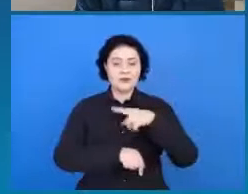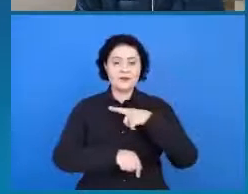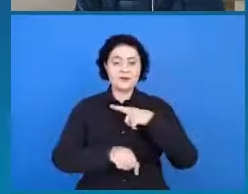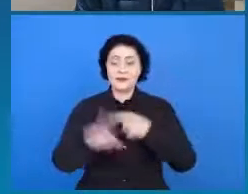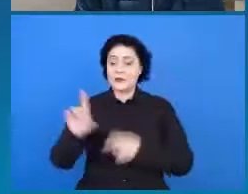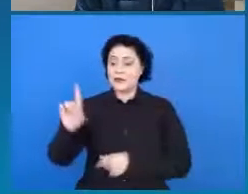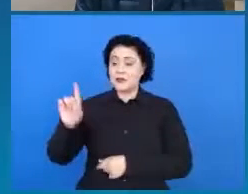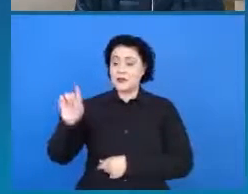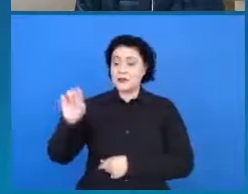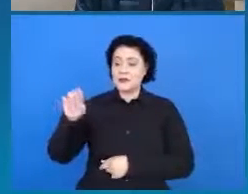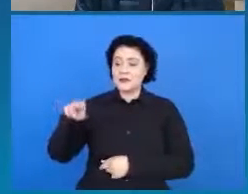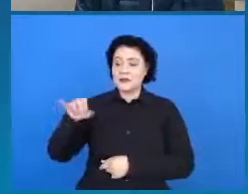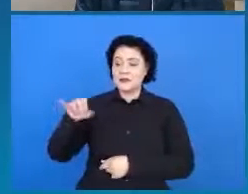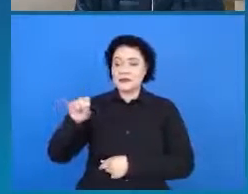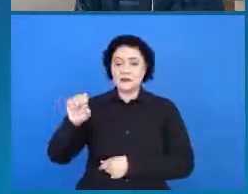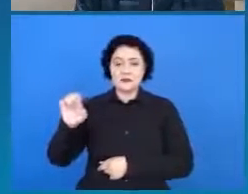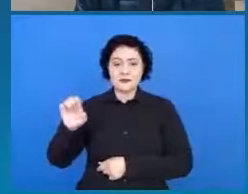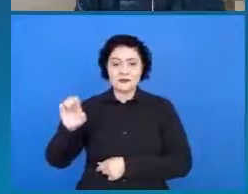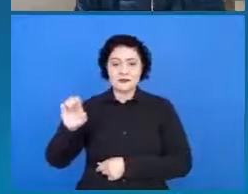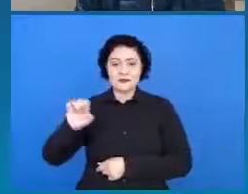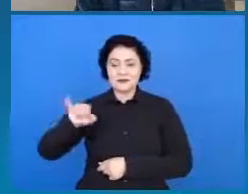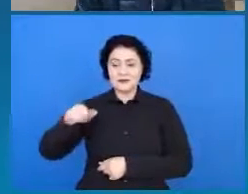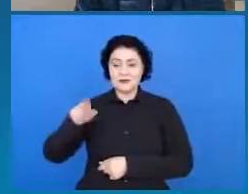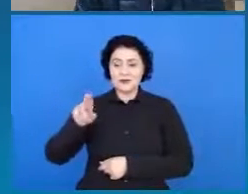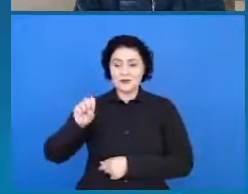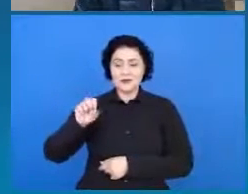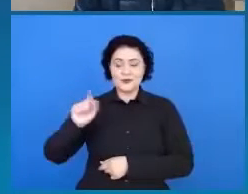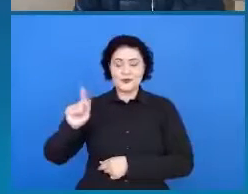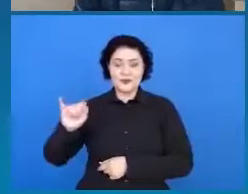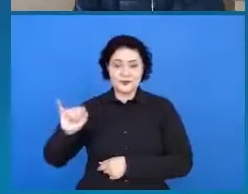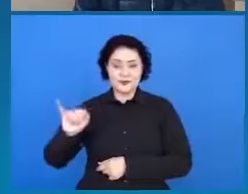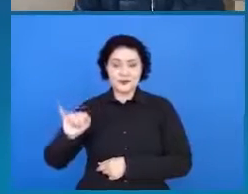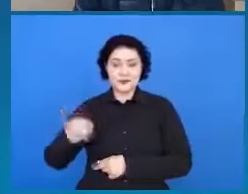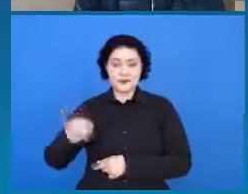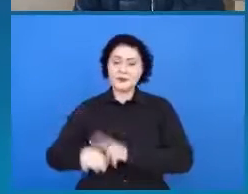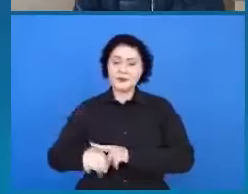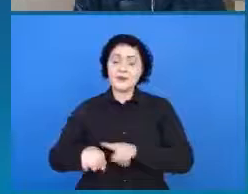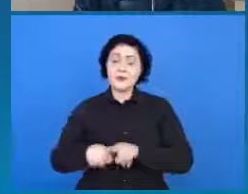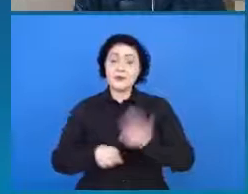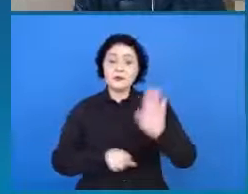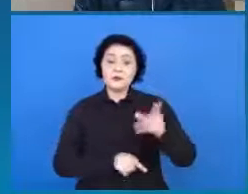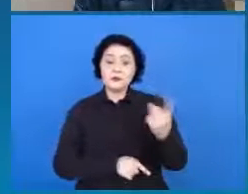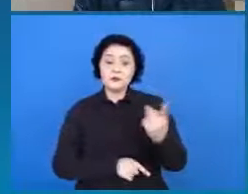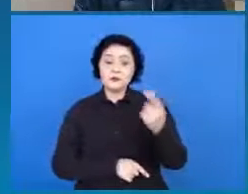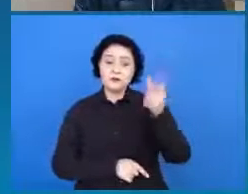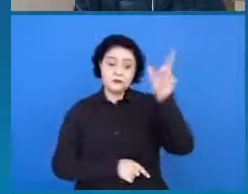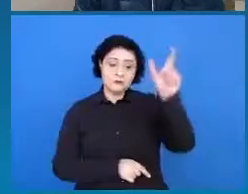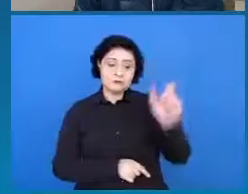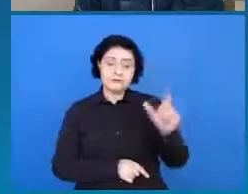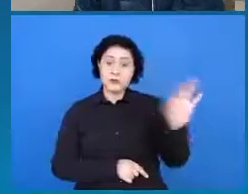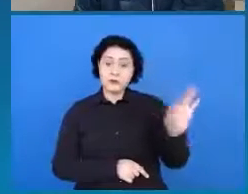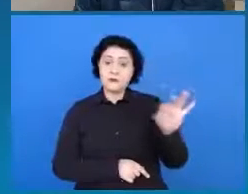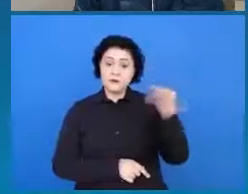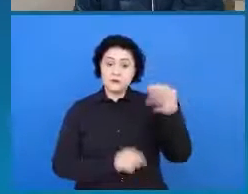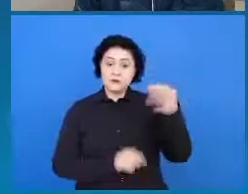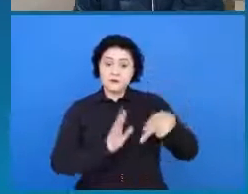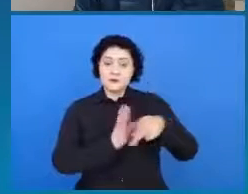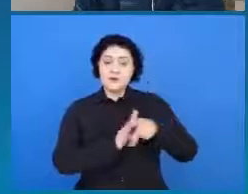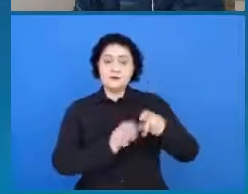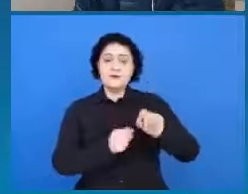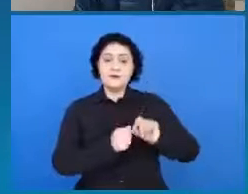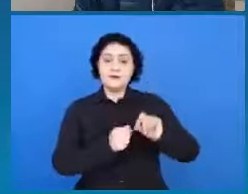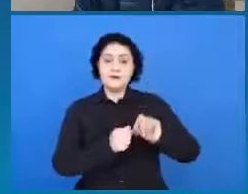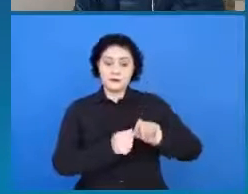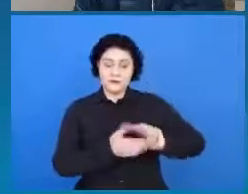Denise ejuse no momento já tivemos uma francesa Durante algum tempo fazendo essa tarefa